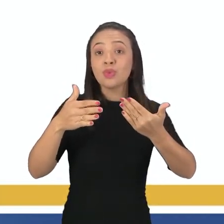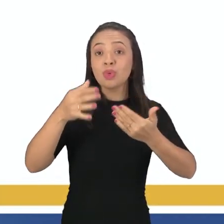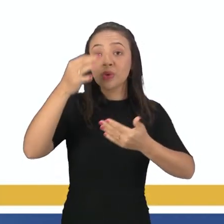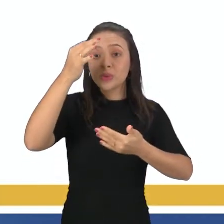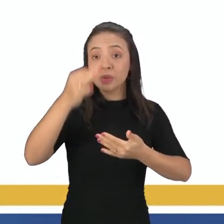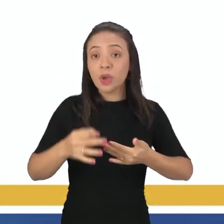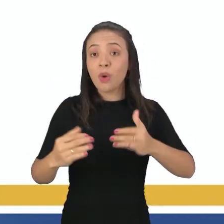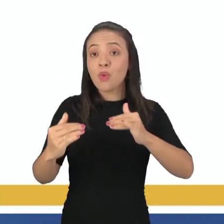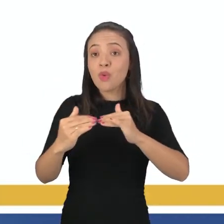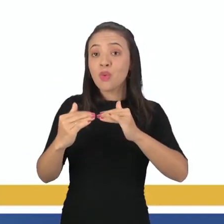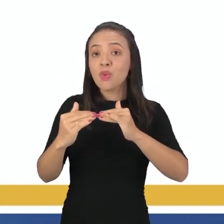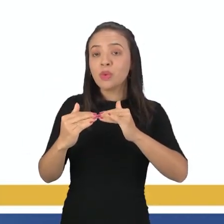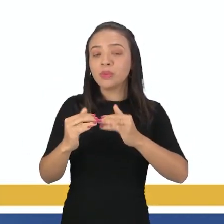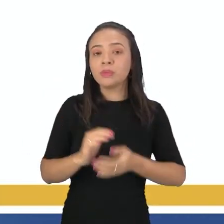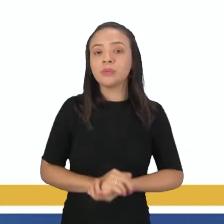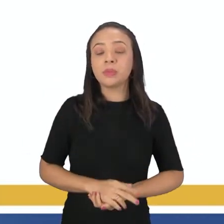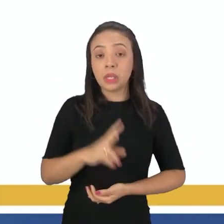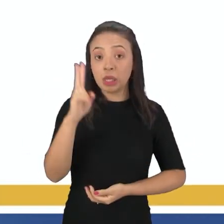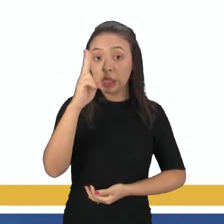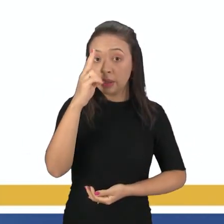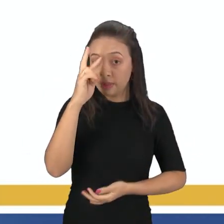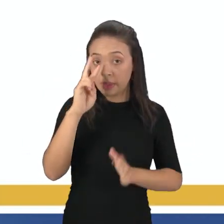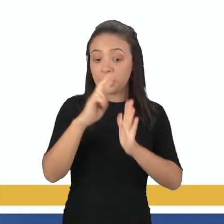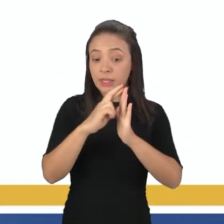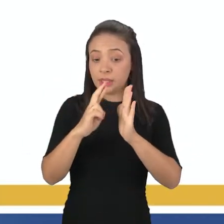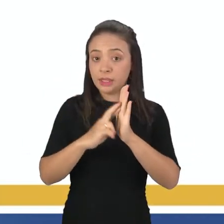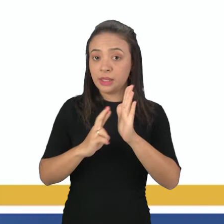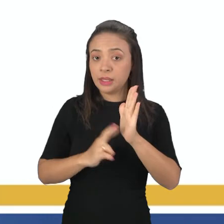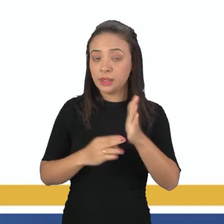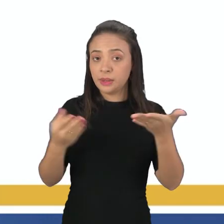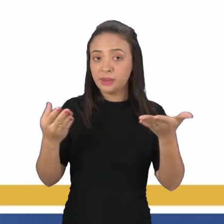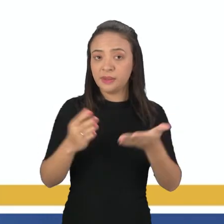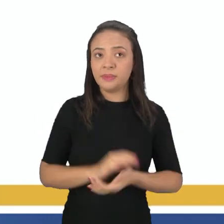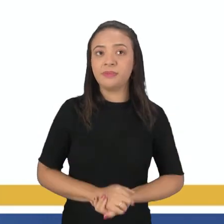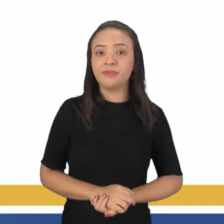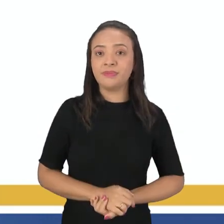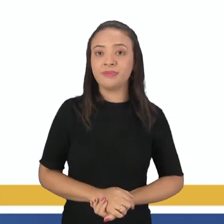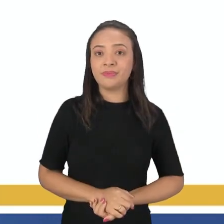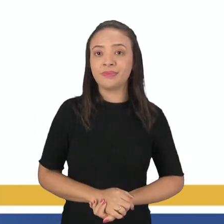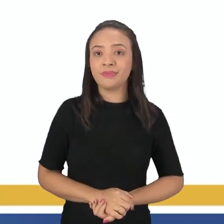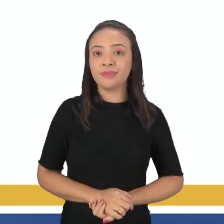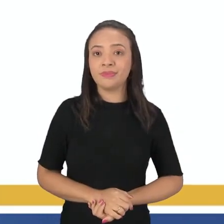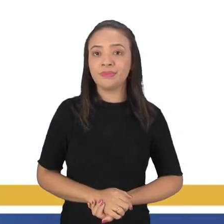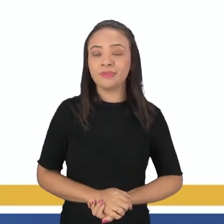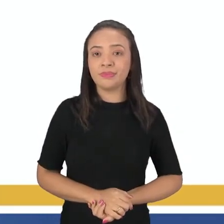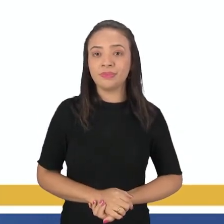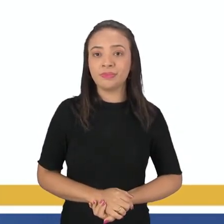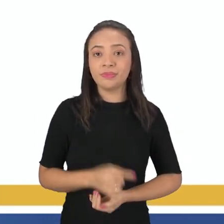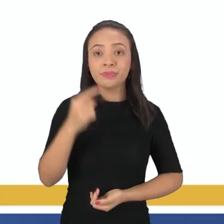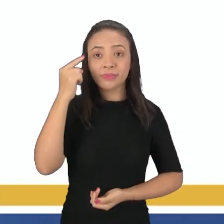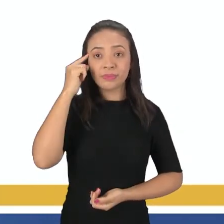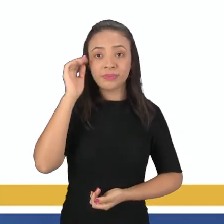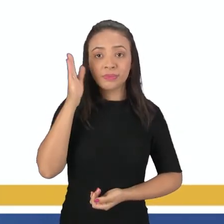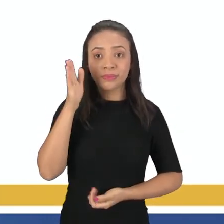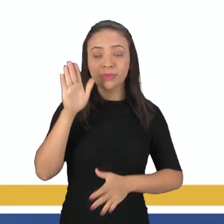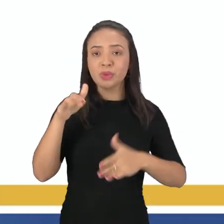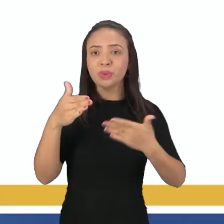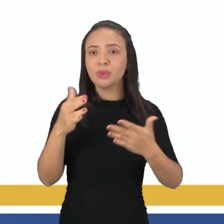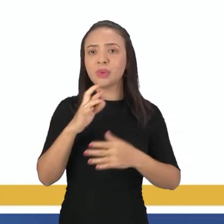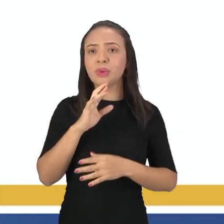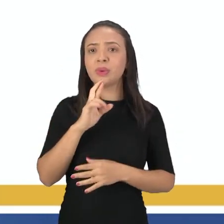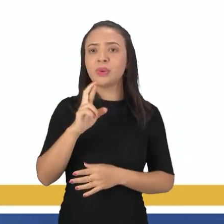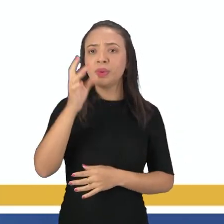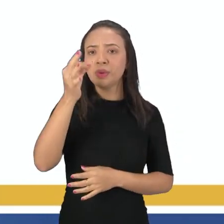de acordo. Lembrem das regrinhas. Vamos lá? 3 segundinhos. Pensaram? Qual é a sentença que